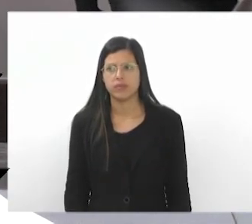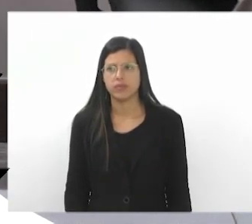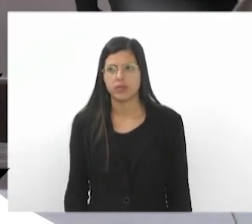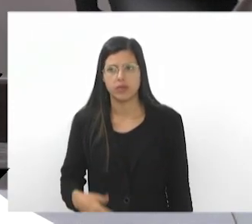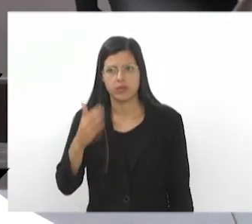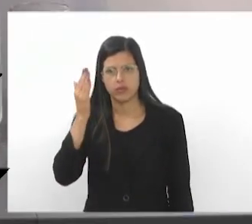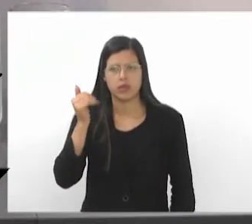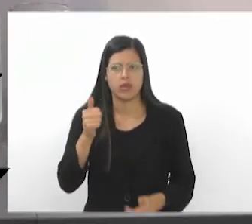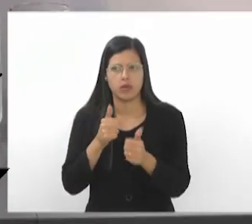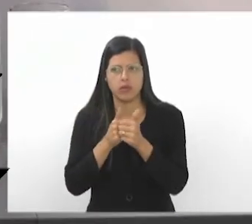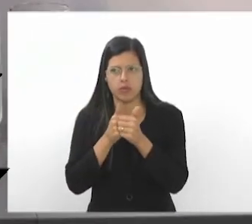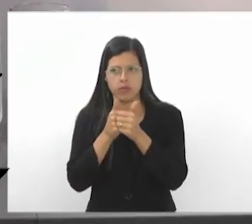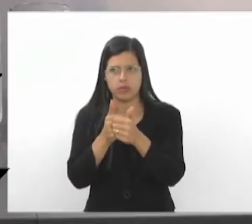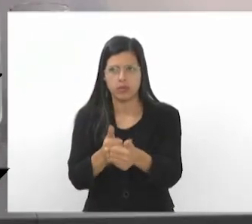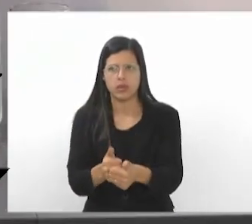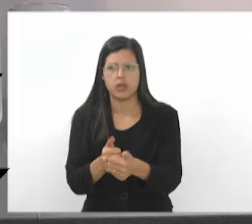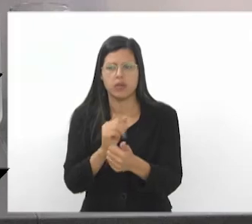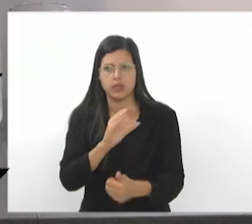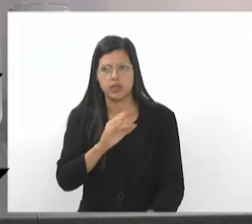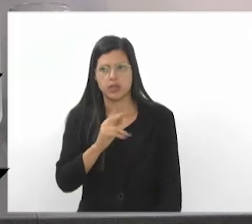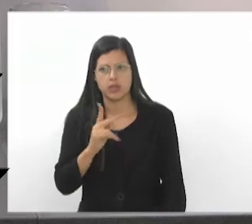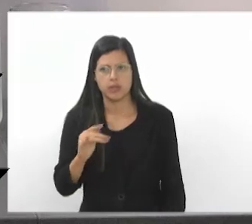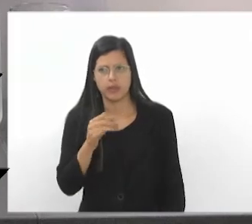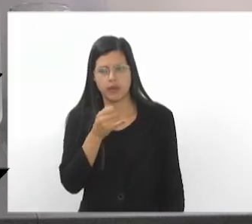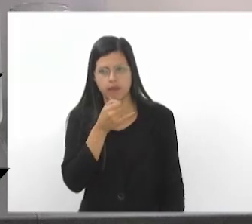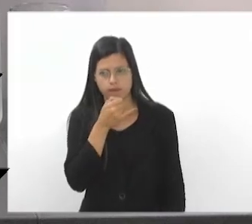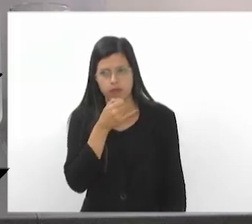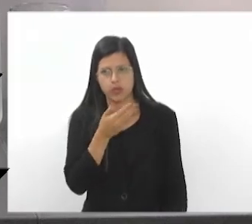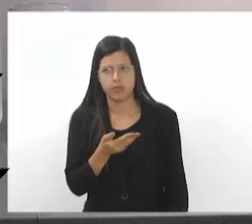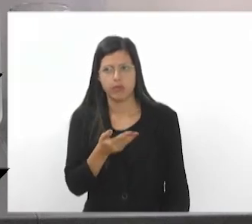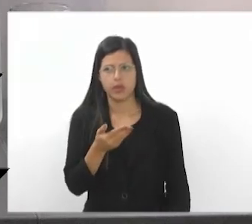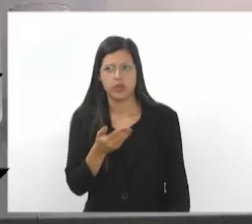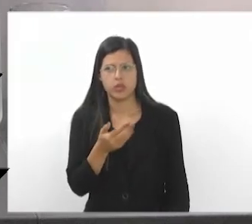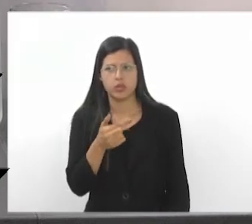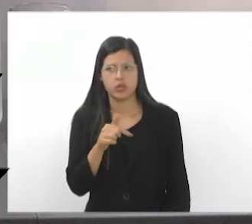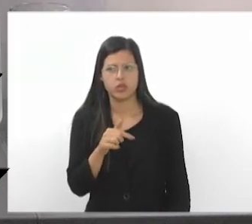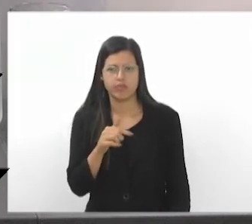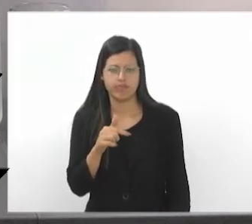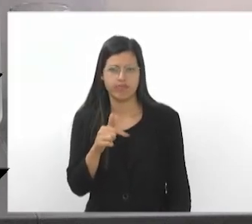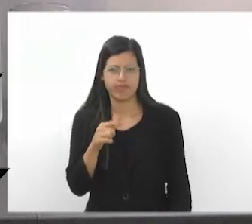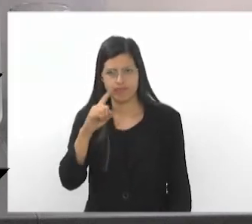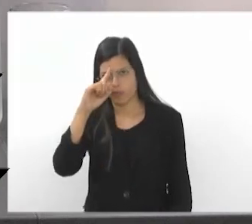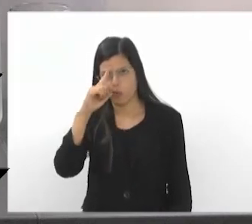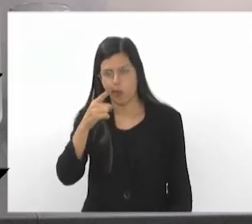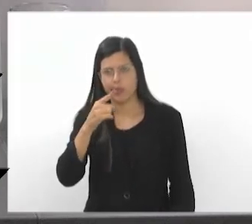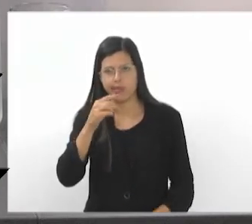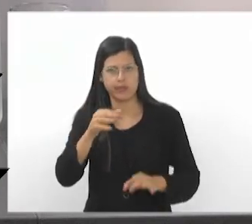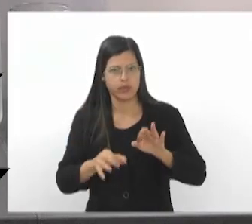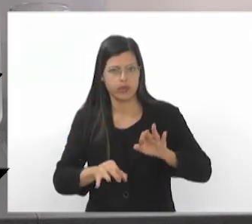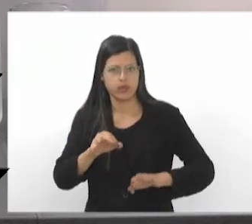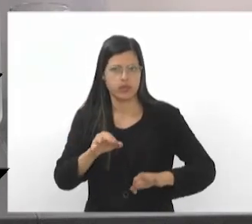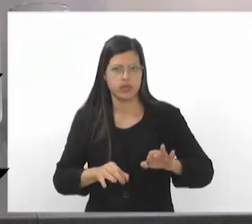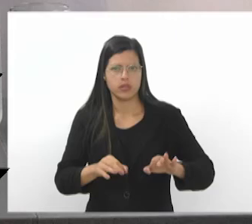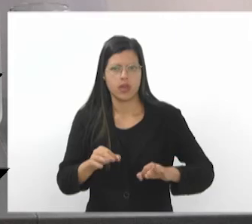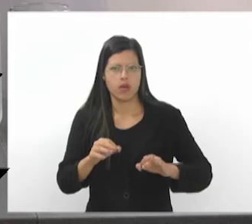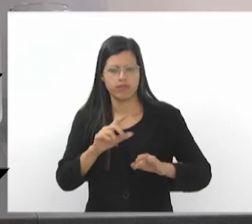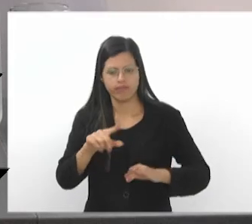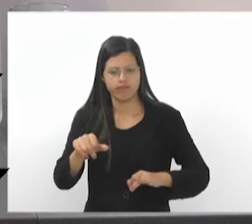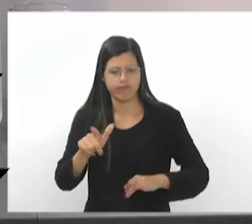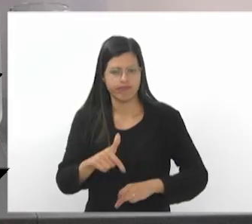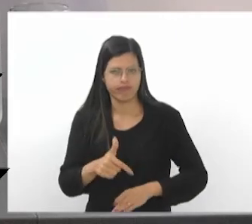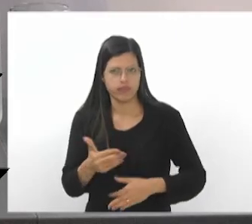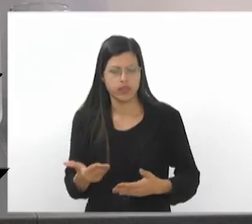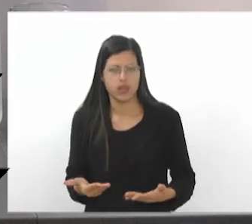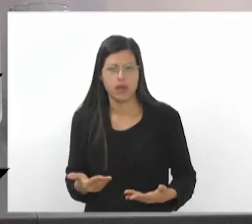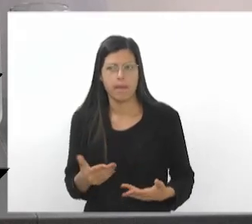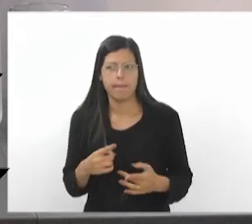disso, acompanhamos de perto lá a CPI, que infelizmente, por ordem judicial, continua suspensa, mas, de fato, eu tenho